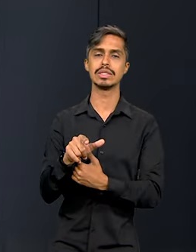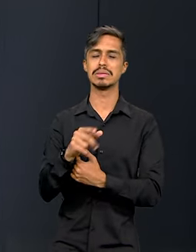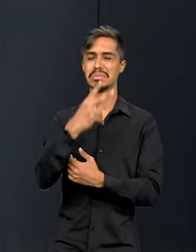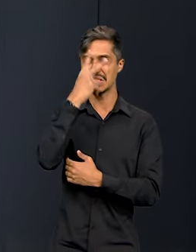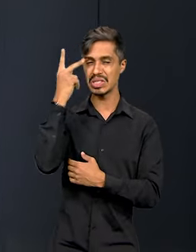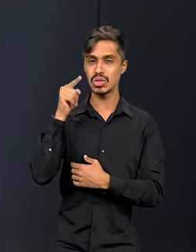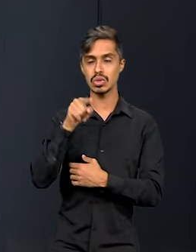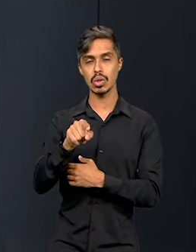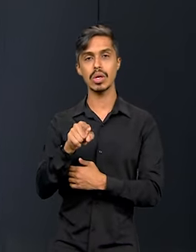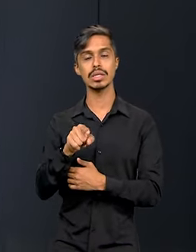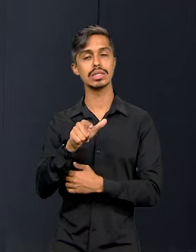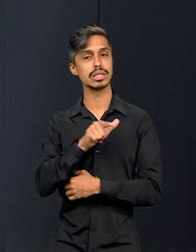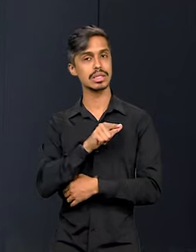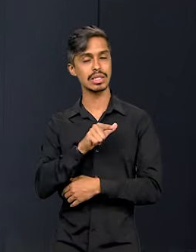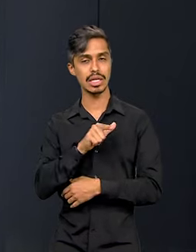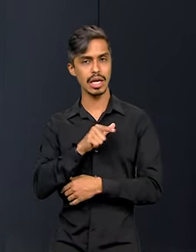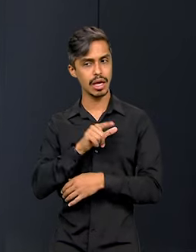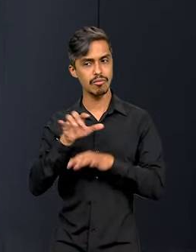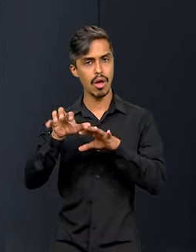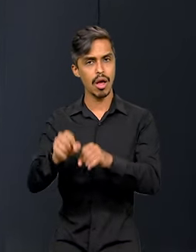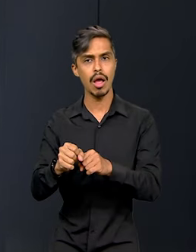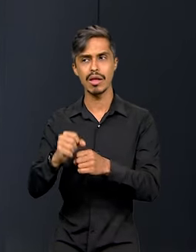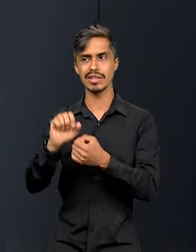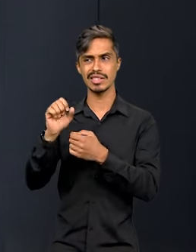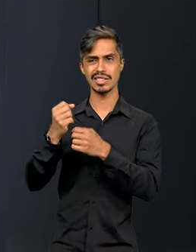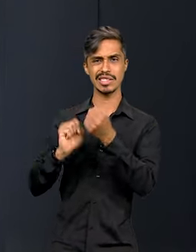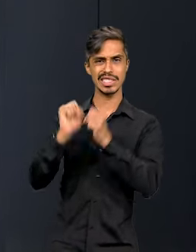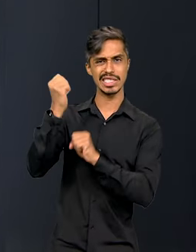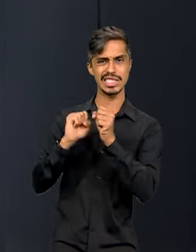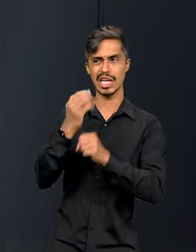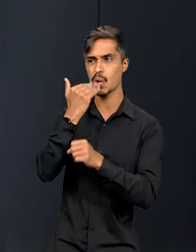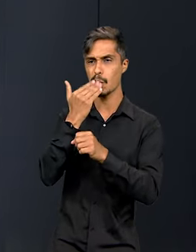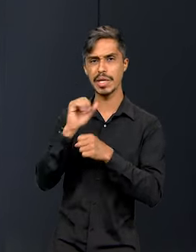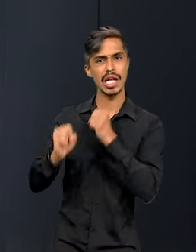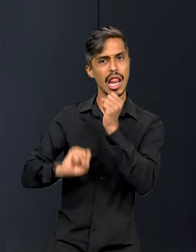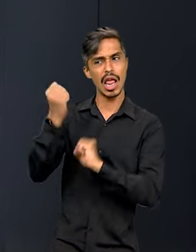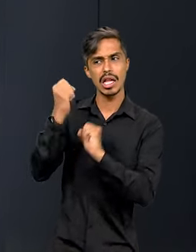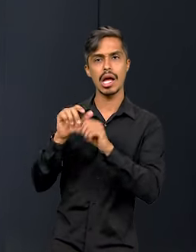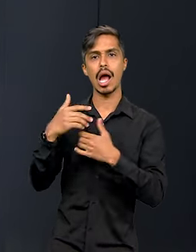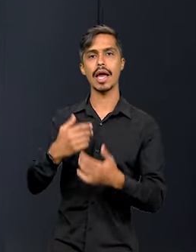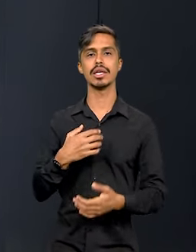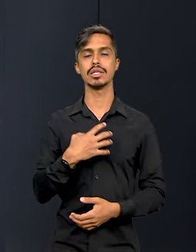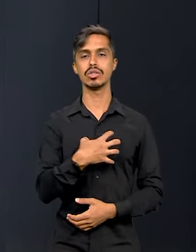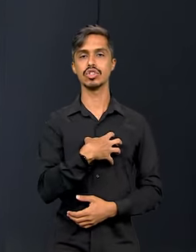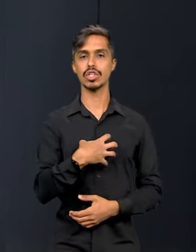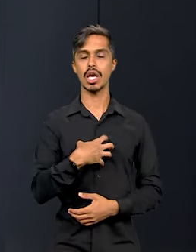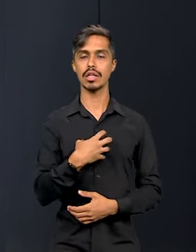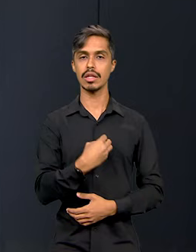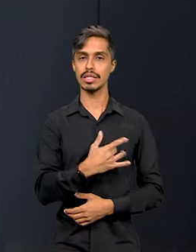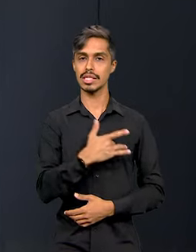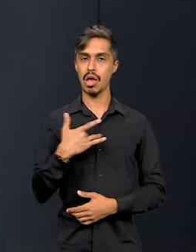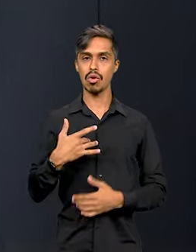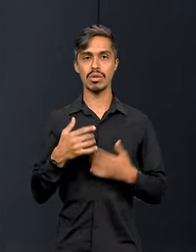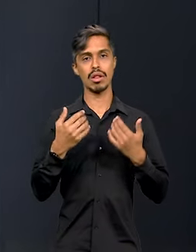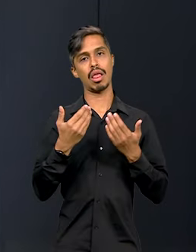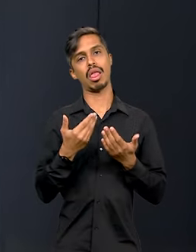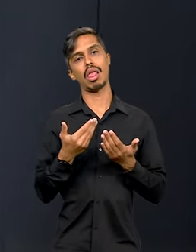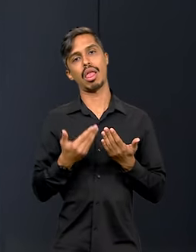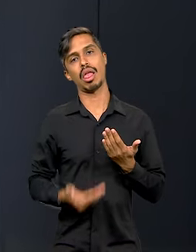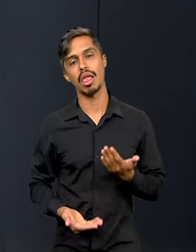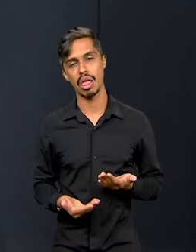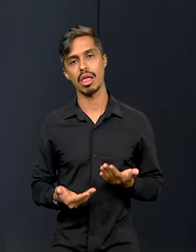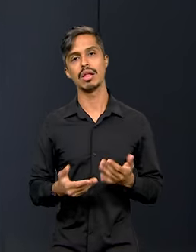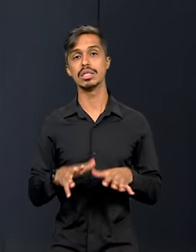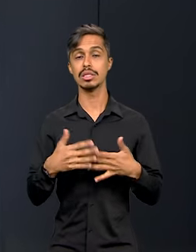somente eh com muito mais força a alimentos ultraprocessados e que desequilibram a sua dieta a sua saúde então a cesta